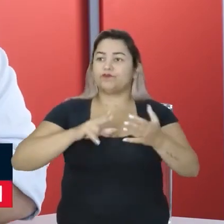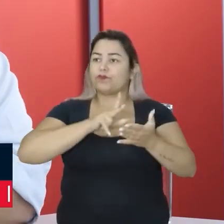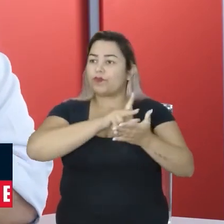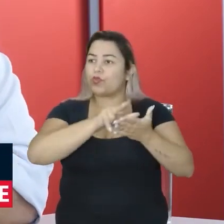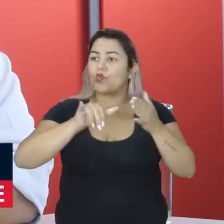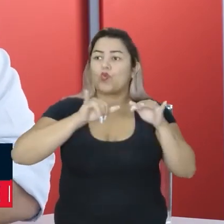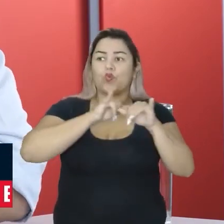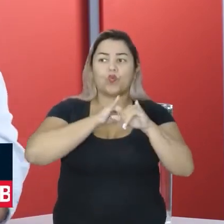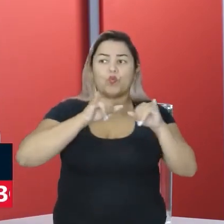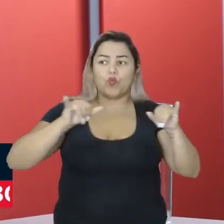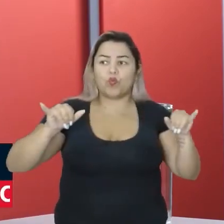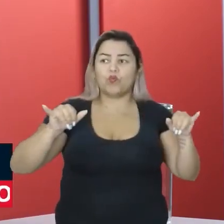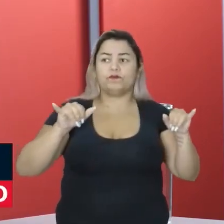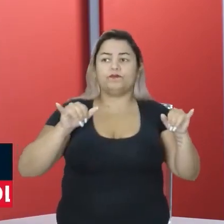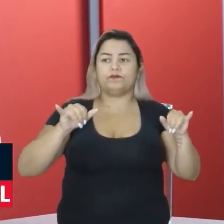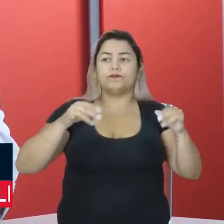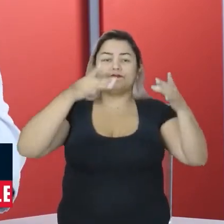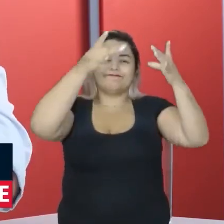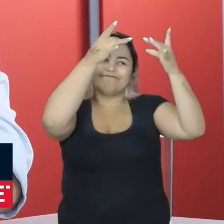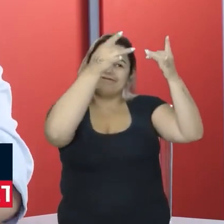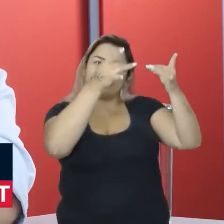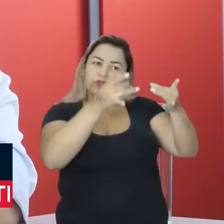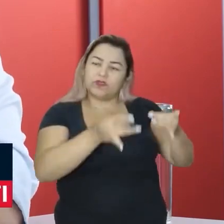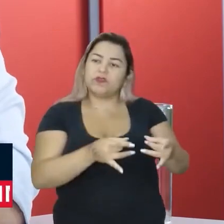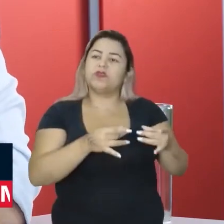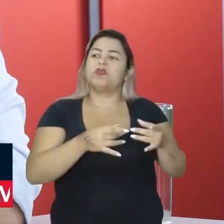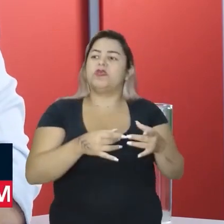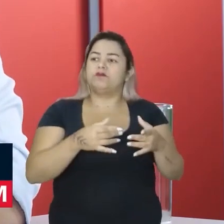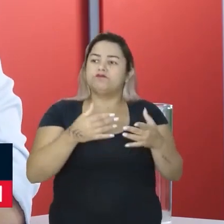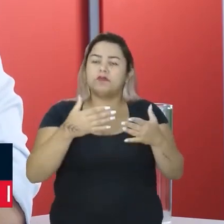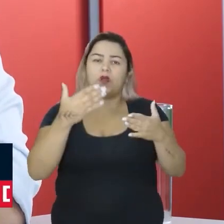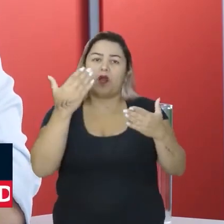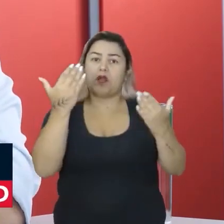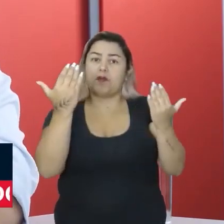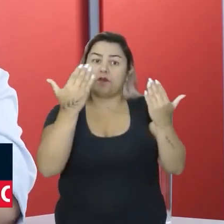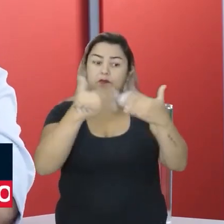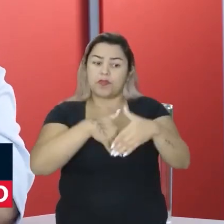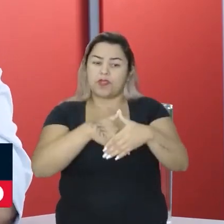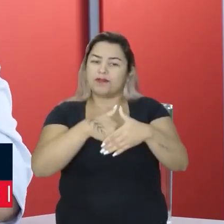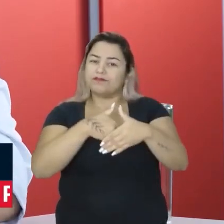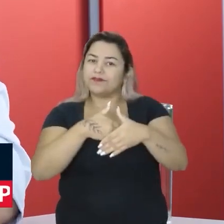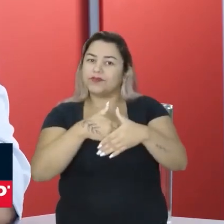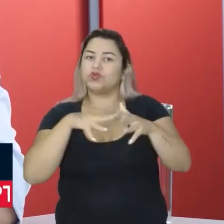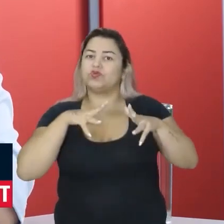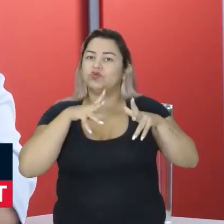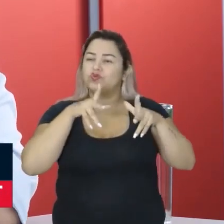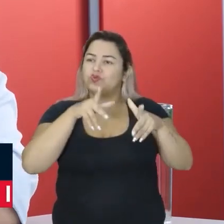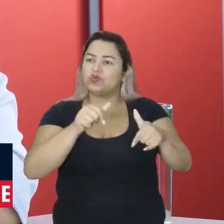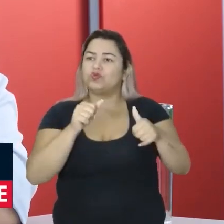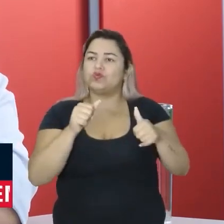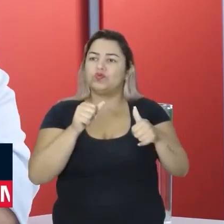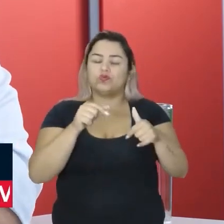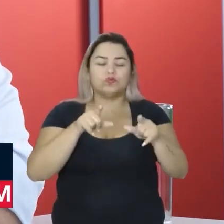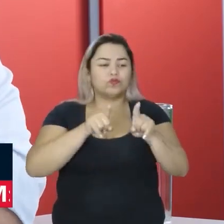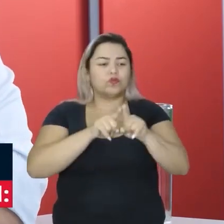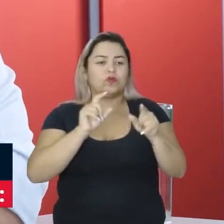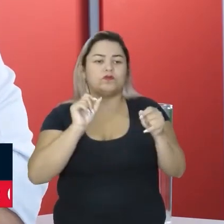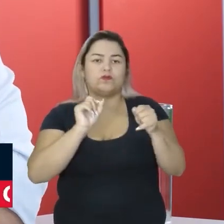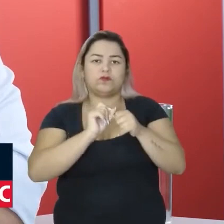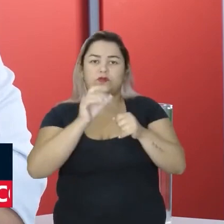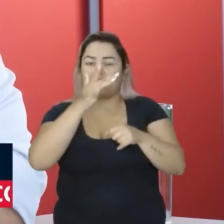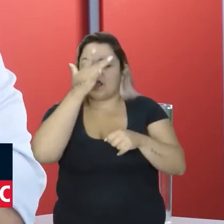informações detalhes e provas e provas de todos aqueles que cometeram